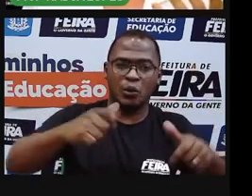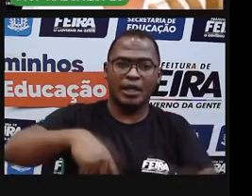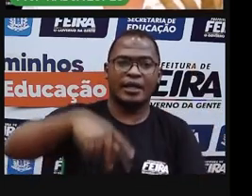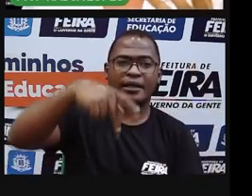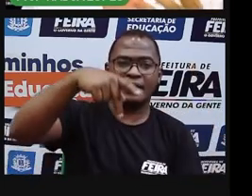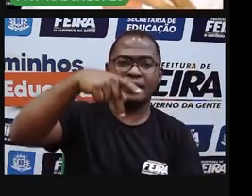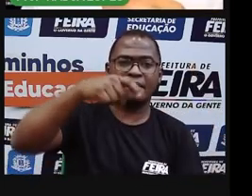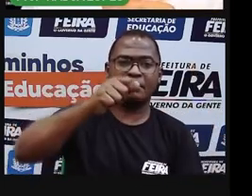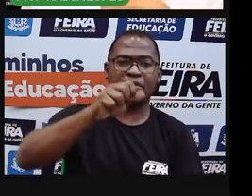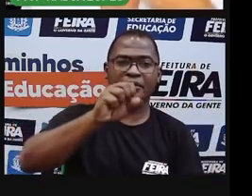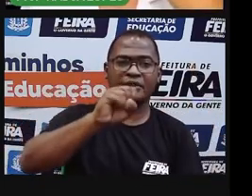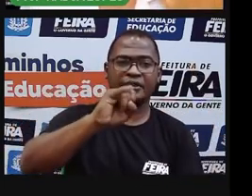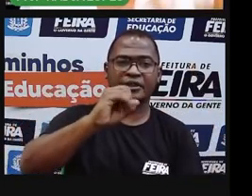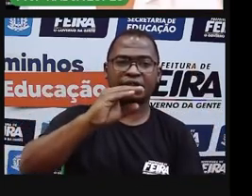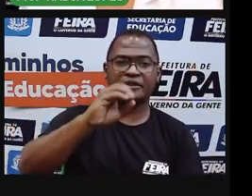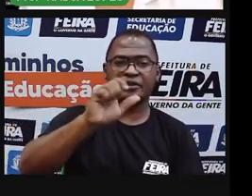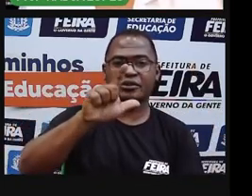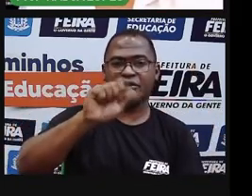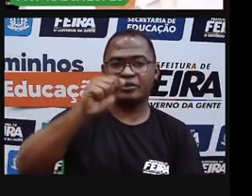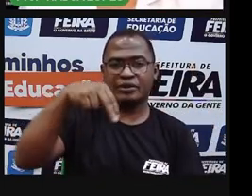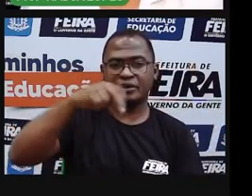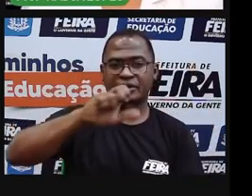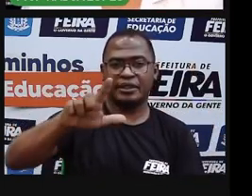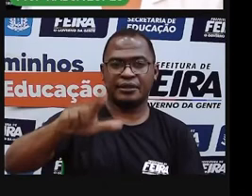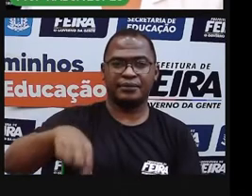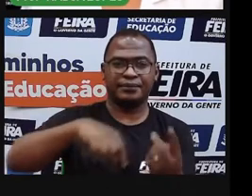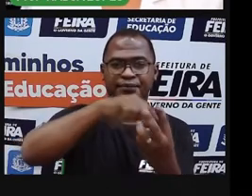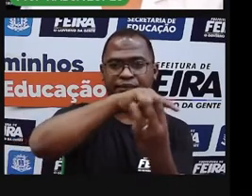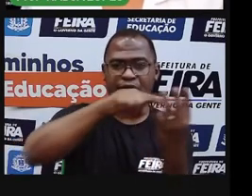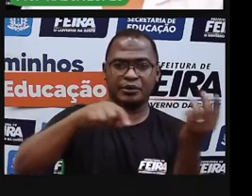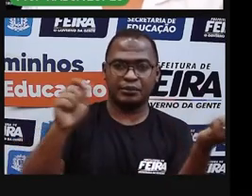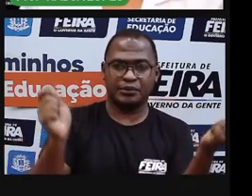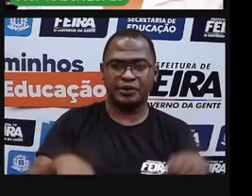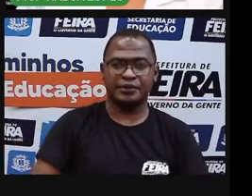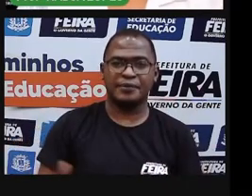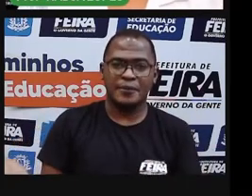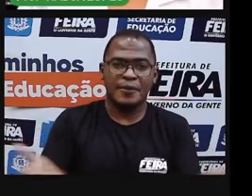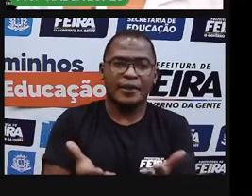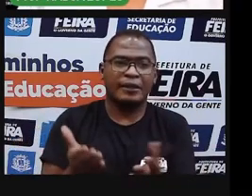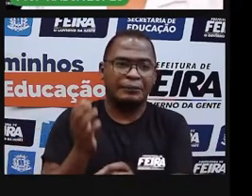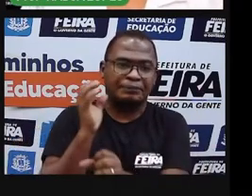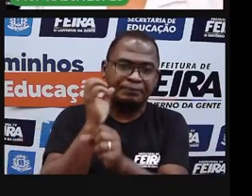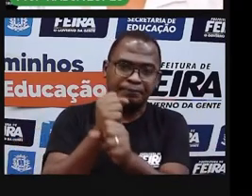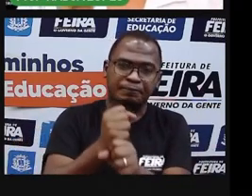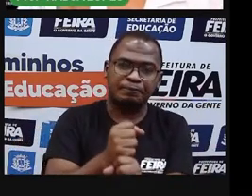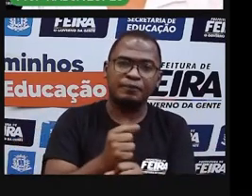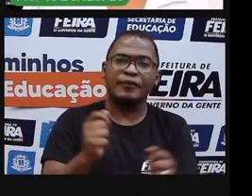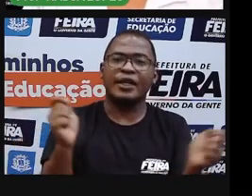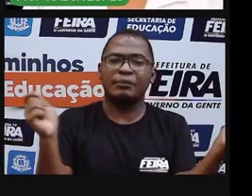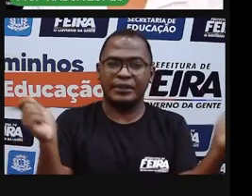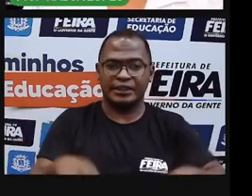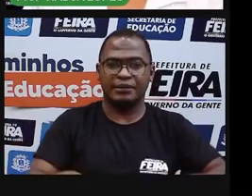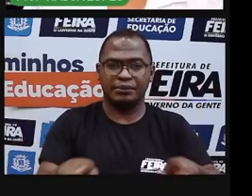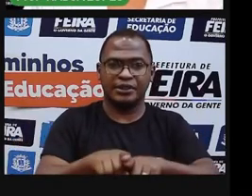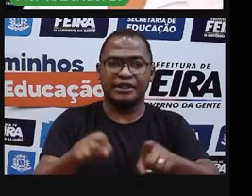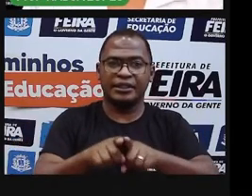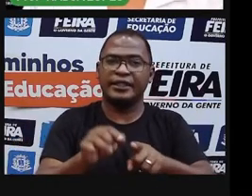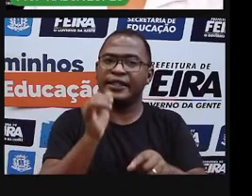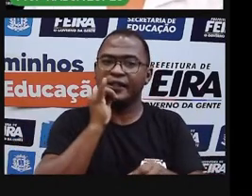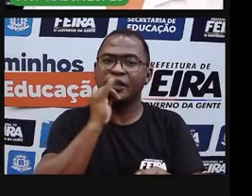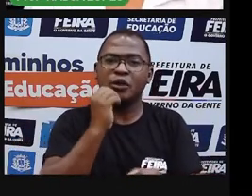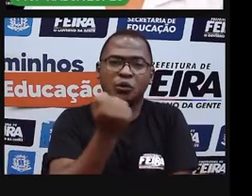com o é a característica de posicional né então esses números ele vai ser ele vai ter um valor